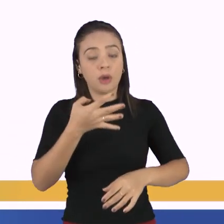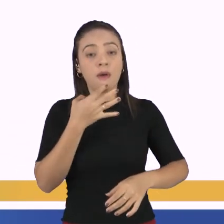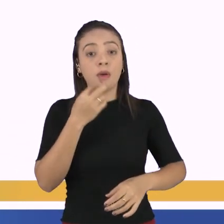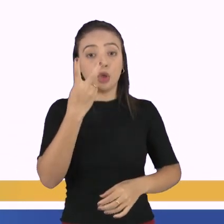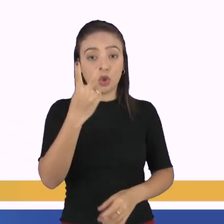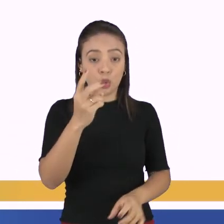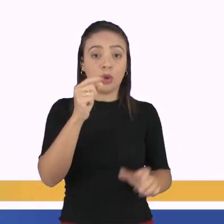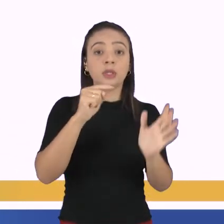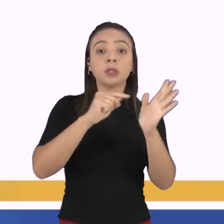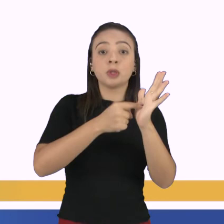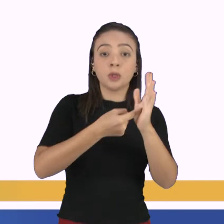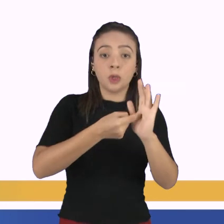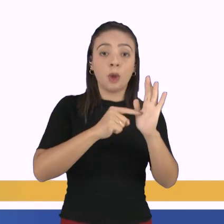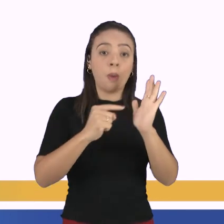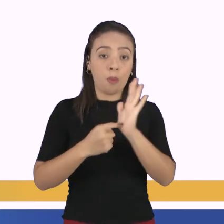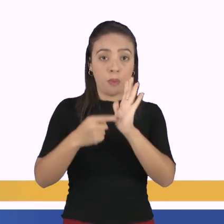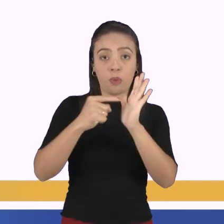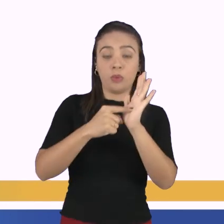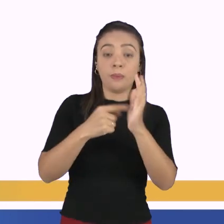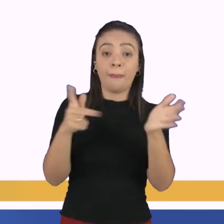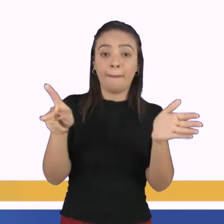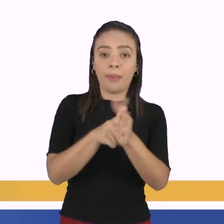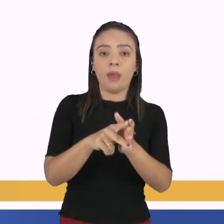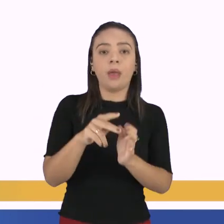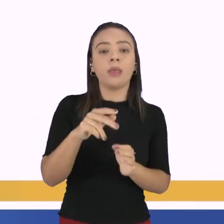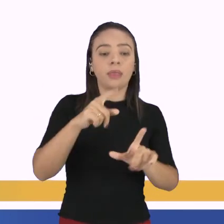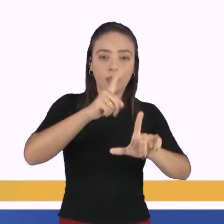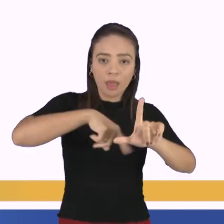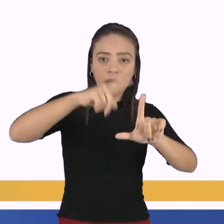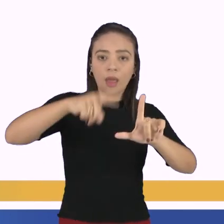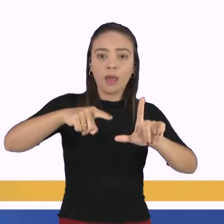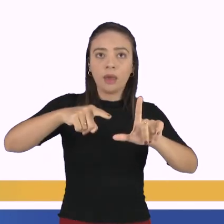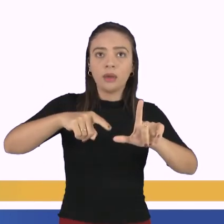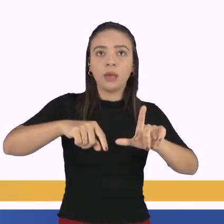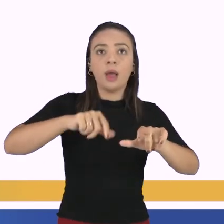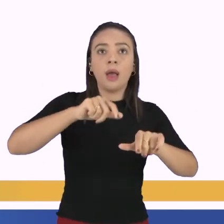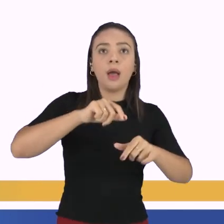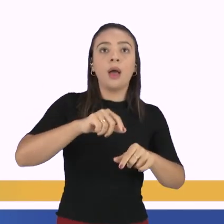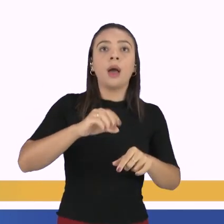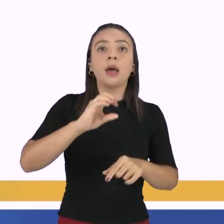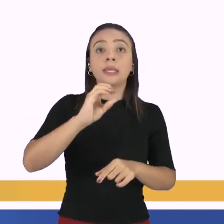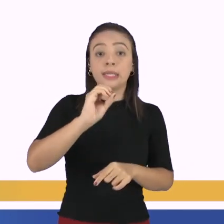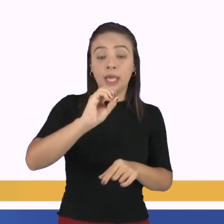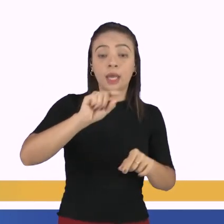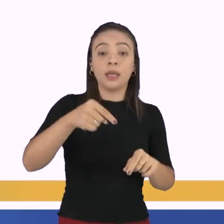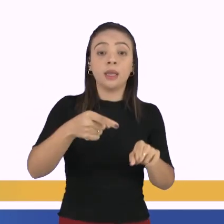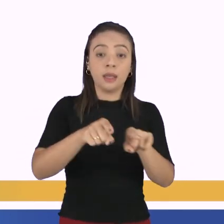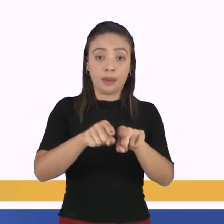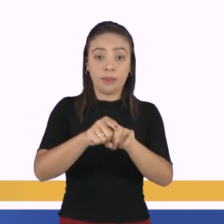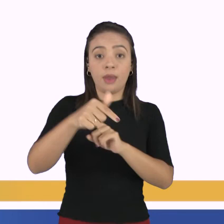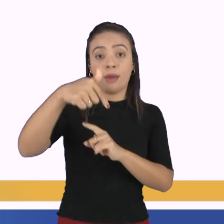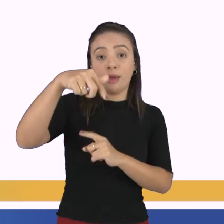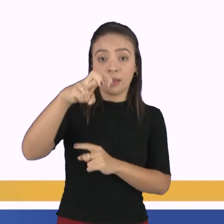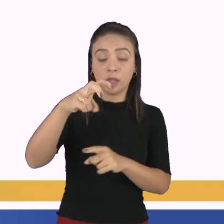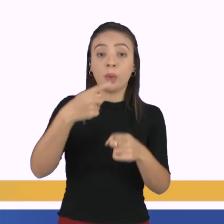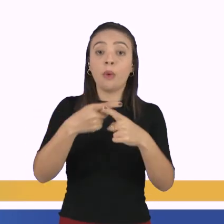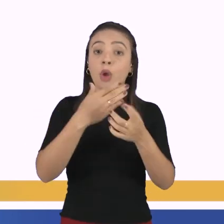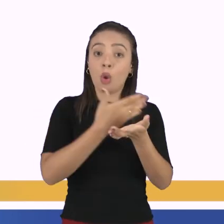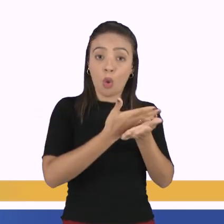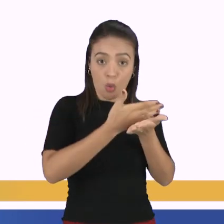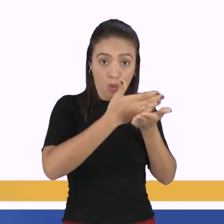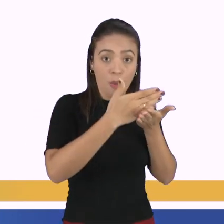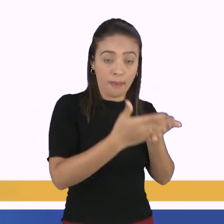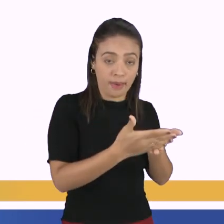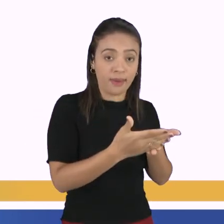plano cartesiano que pertencem ao gráfico dessa função, que são os pontos 0 e 15. Por que 0 e 15? Porque no momento inicial,